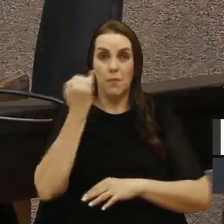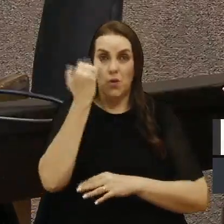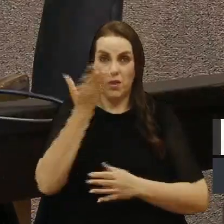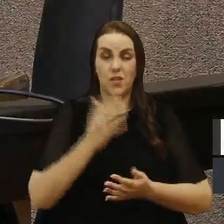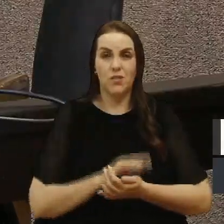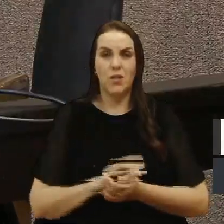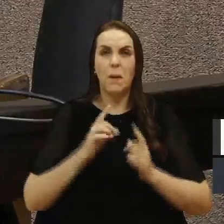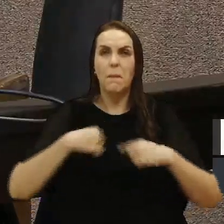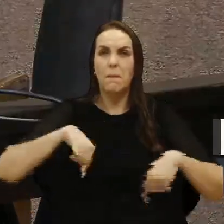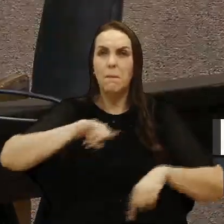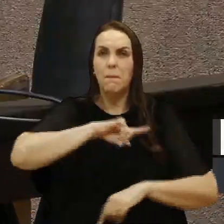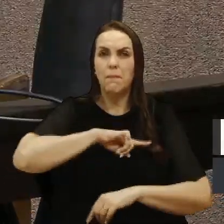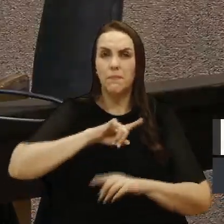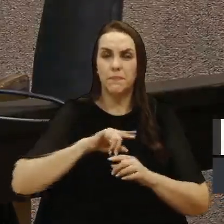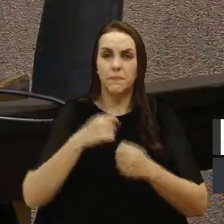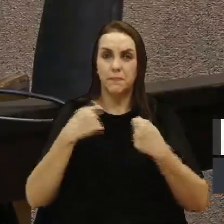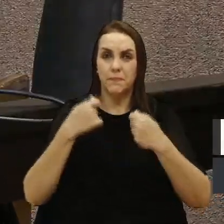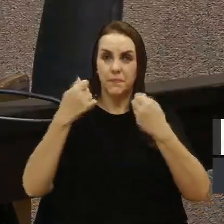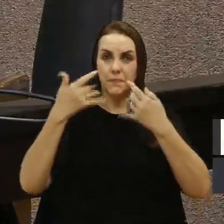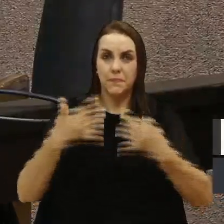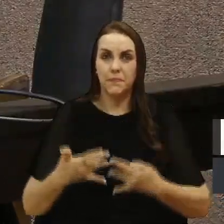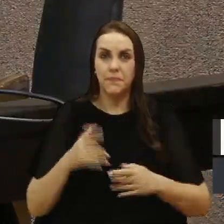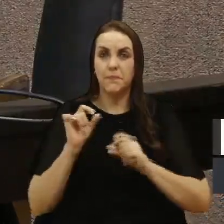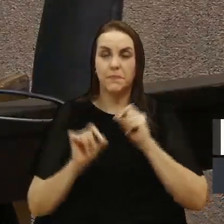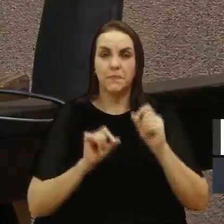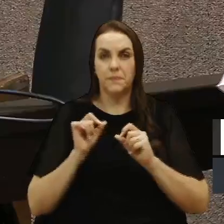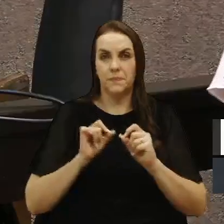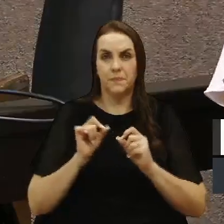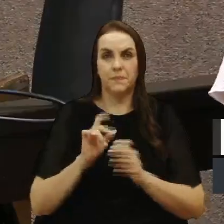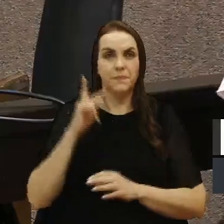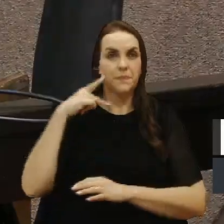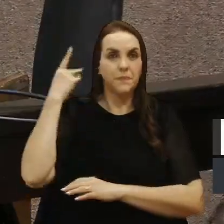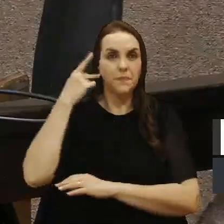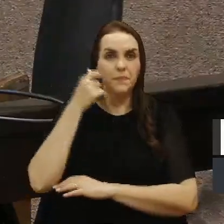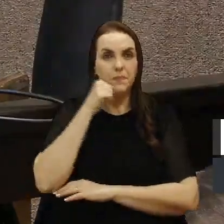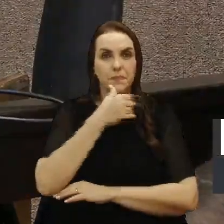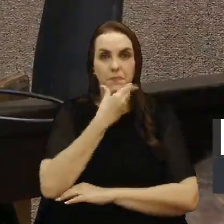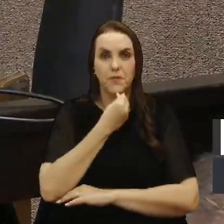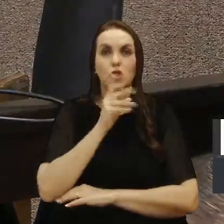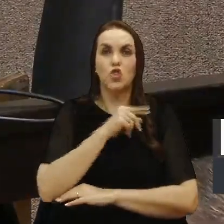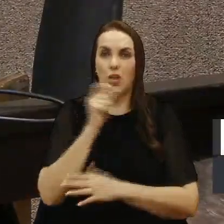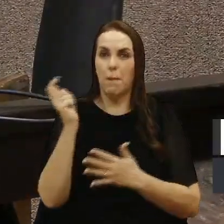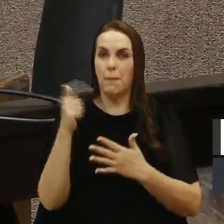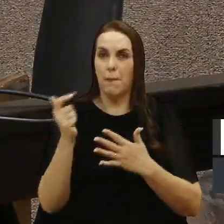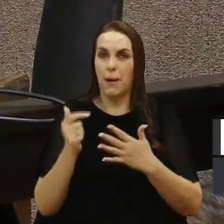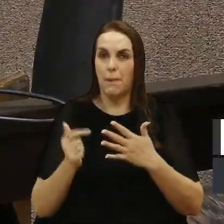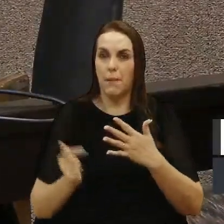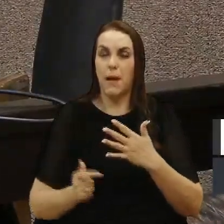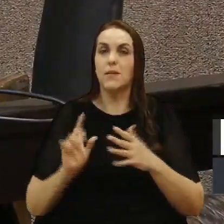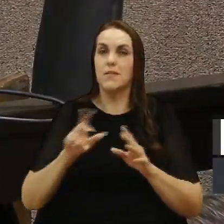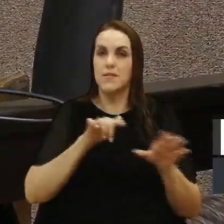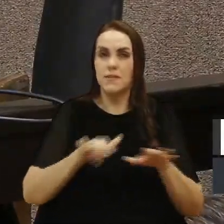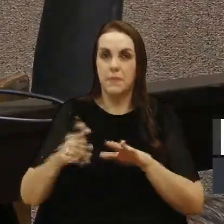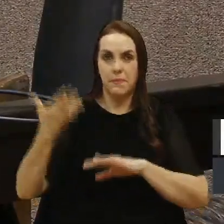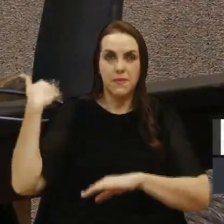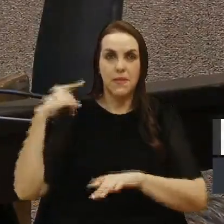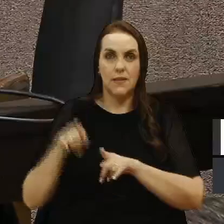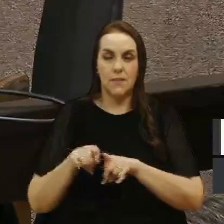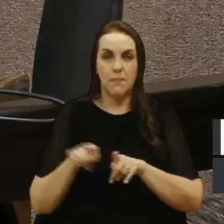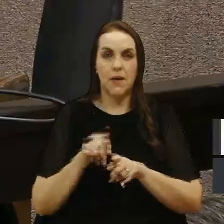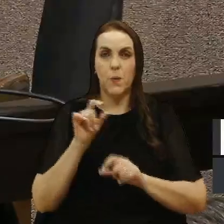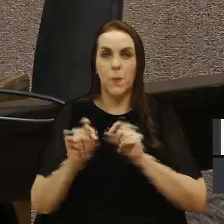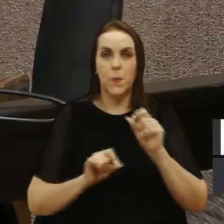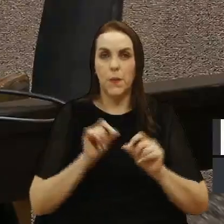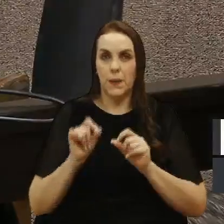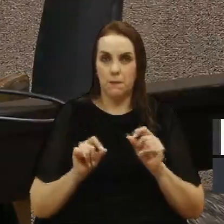Mas a gente tem que falar de uma situação que alguns vereadores até pontuaram, já pontuamos na semana passada, que é a